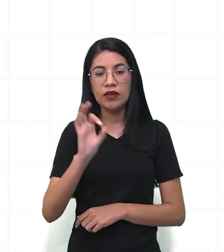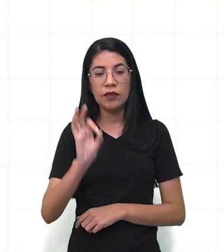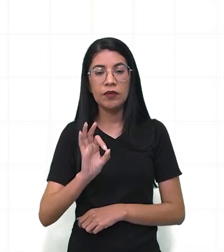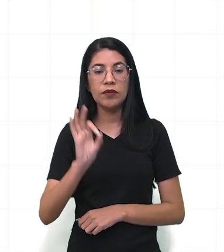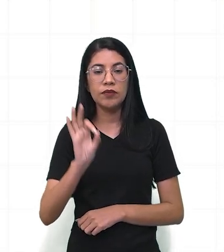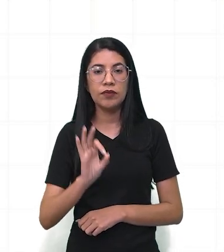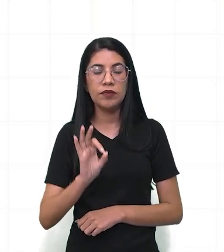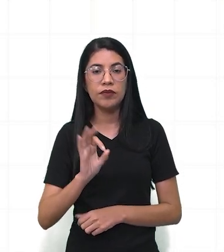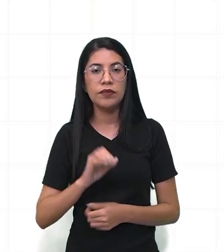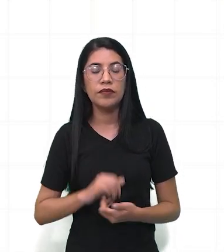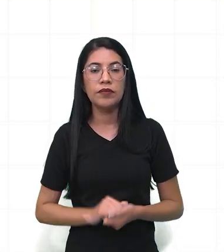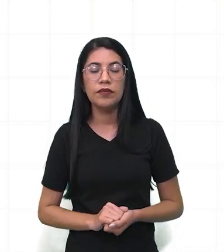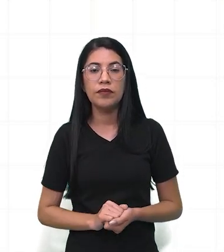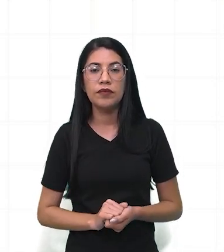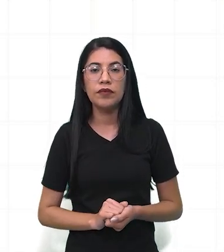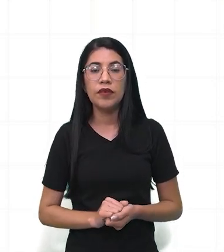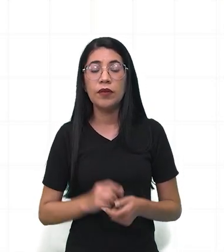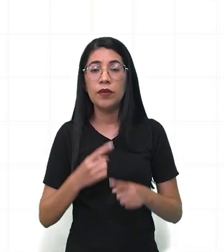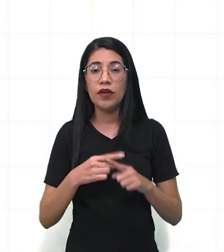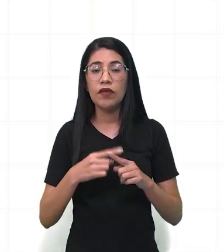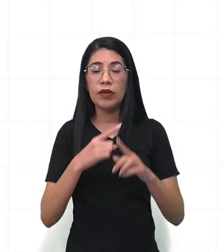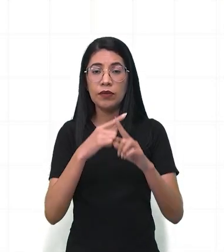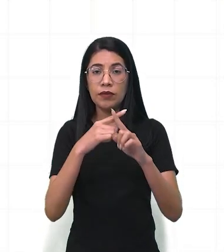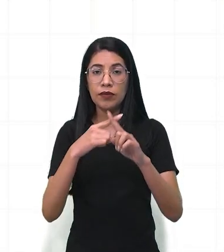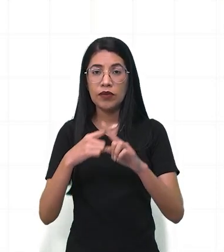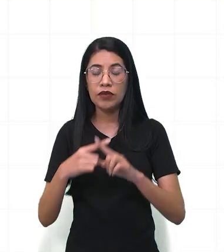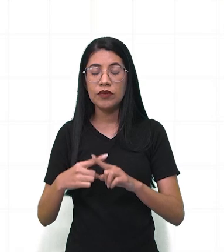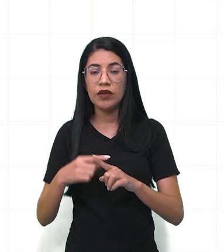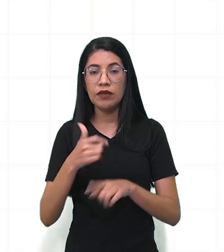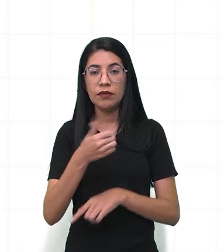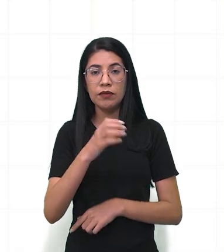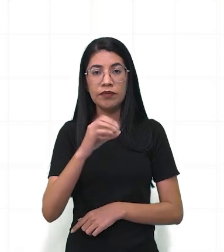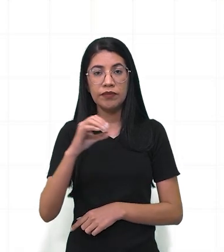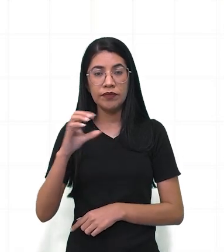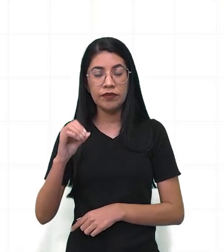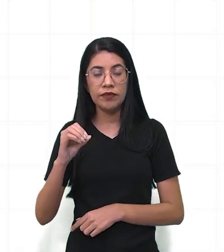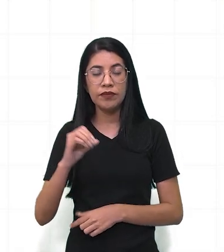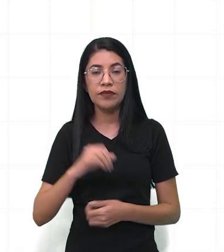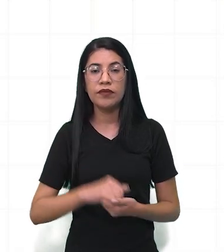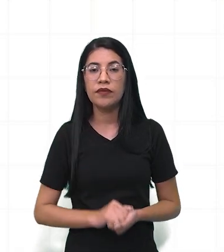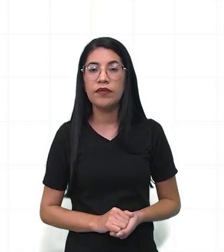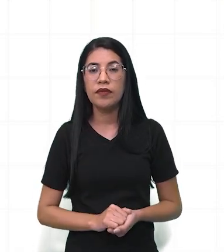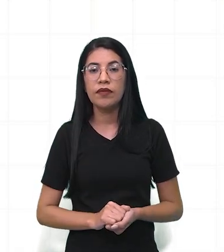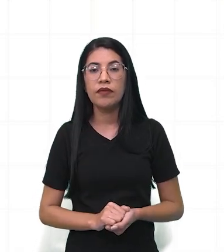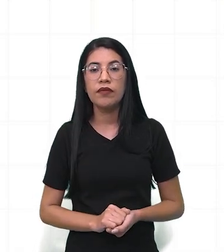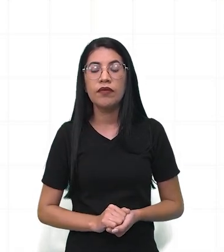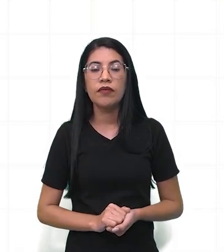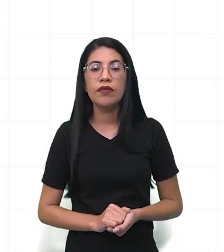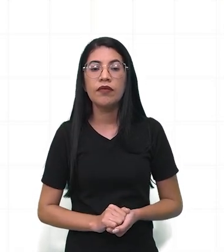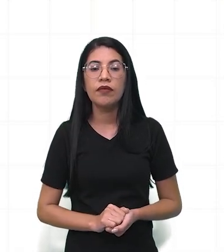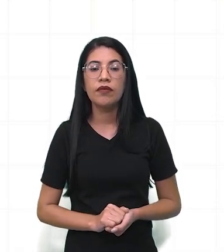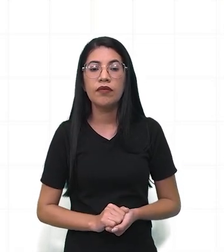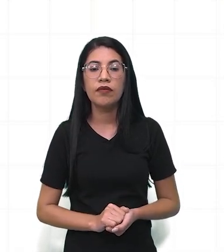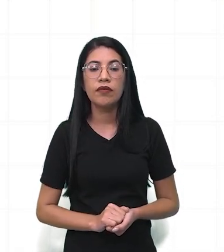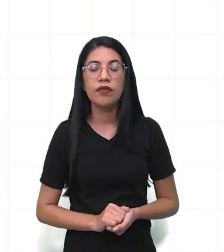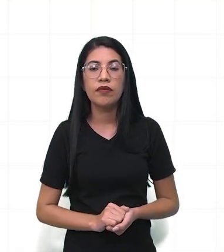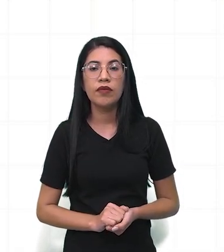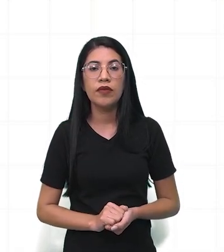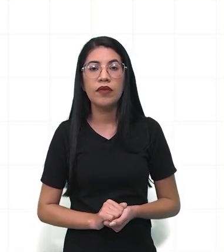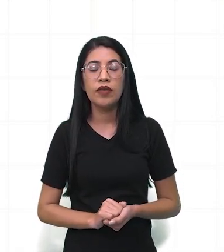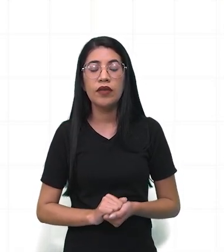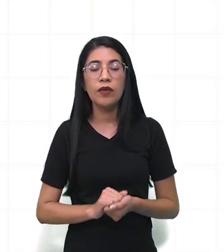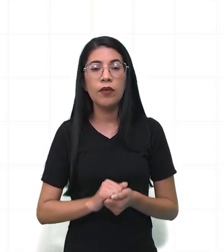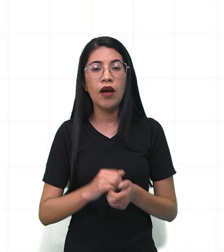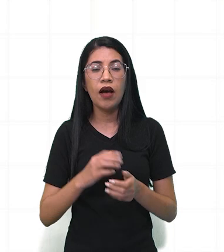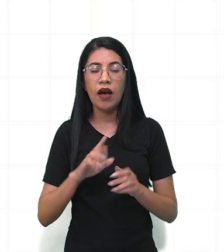vai multiplicar por 100, que é 100%. Então, o percentual ou porcentual do aumento, tá? Tem essas duas formas de